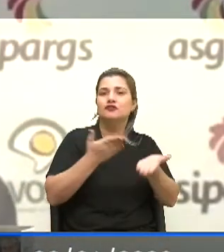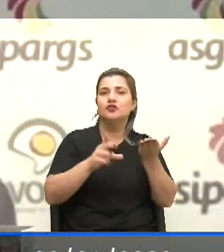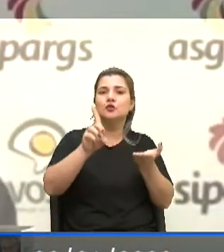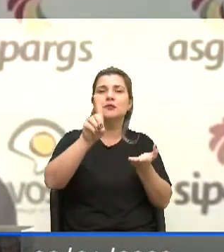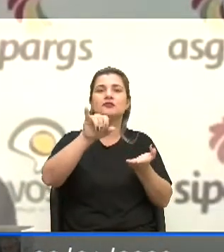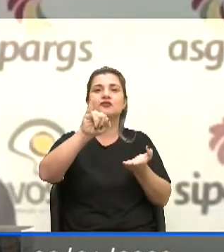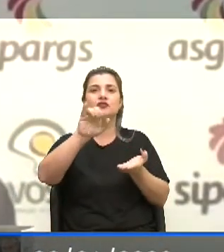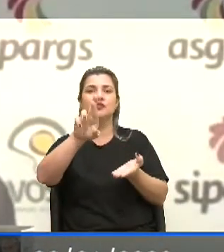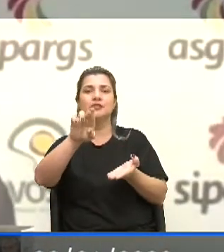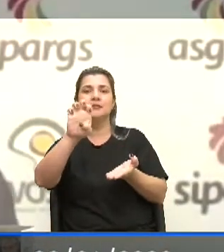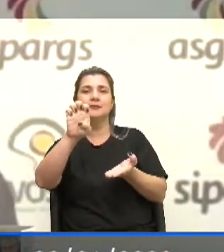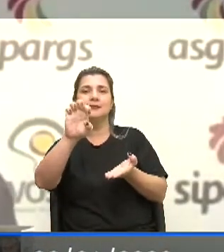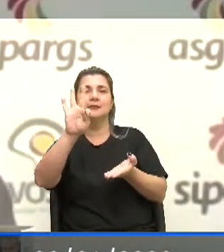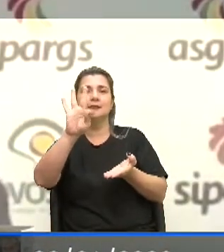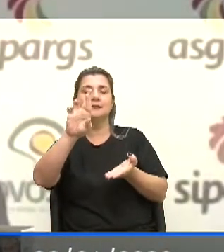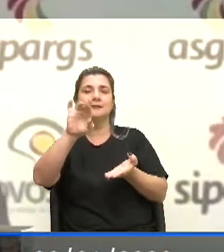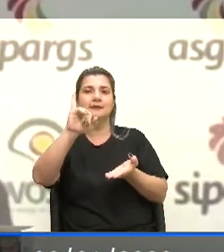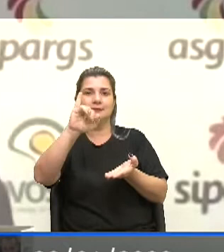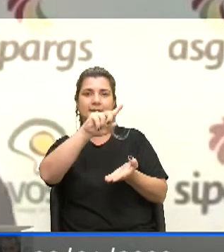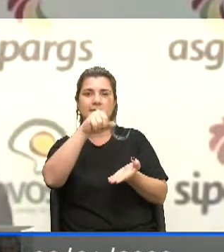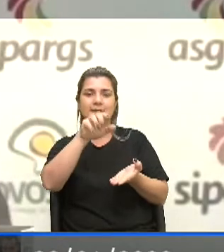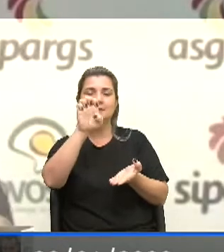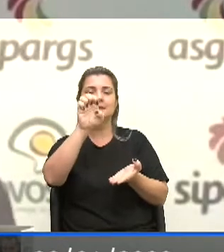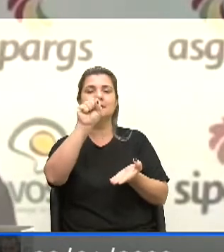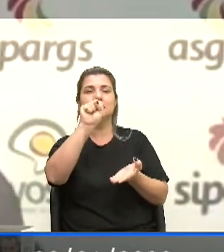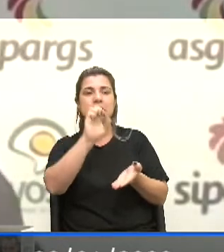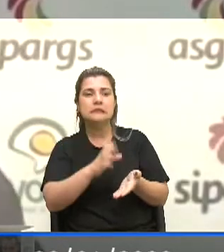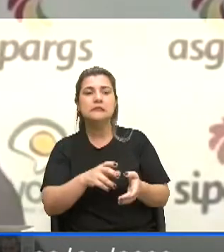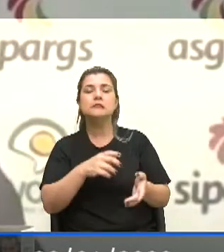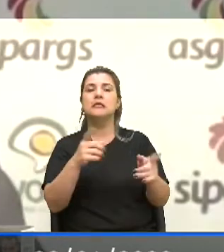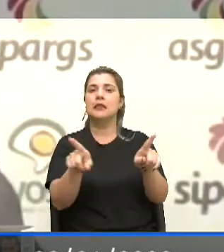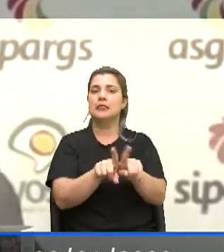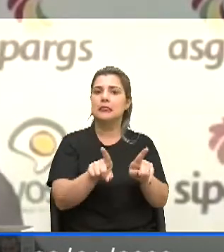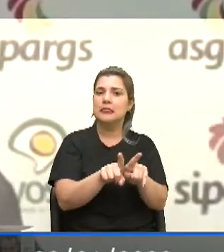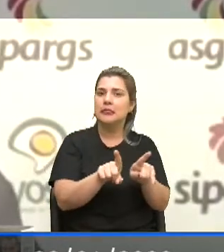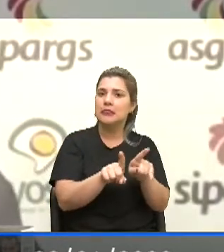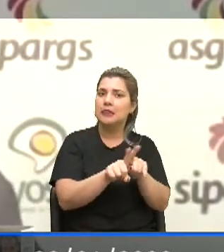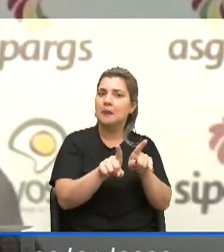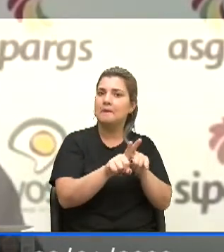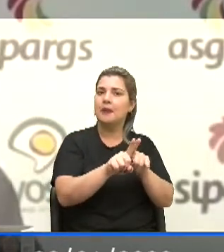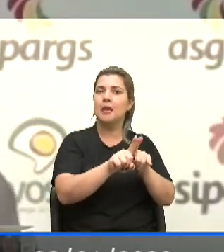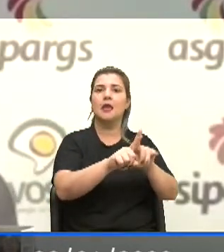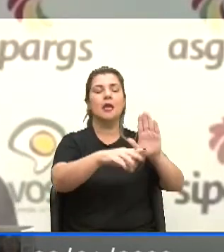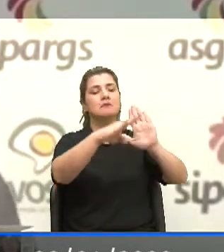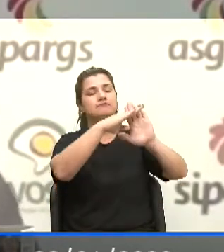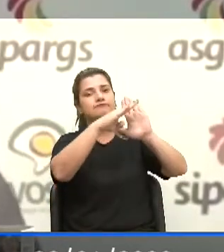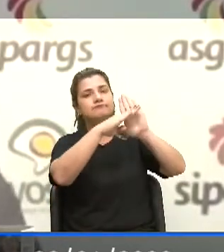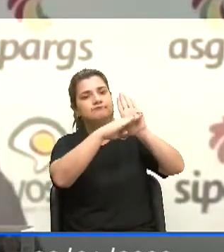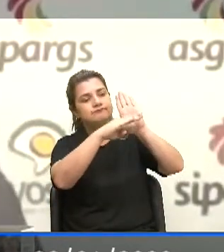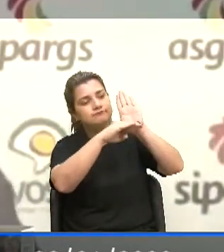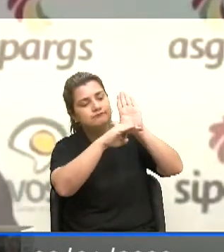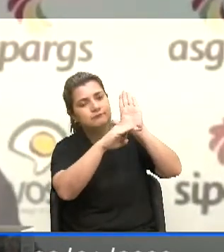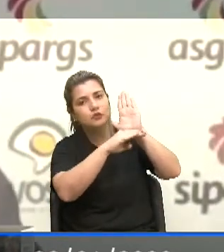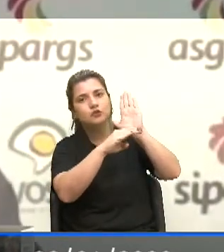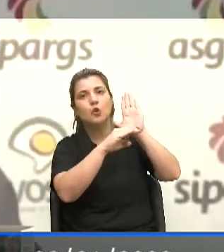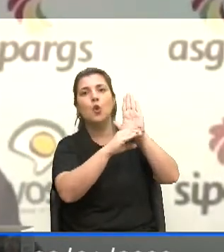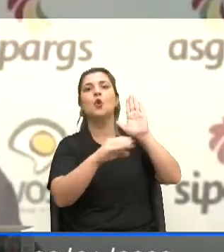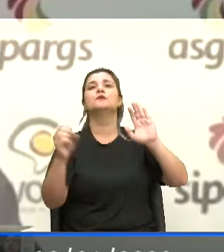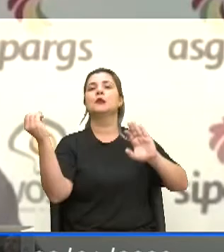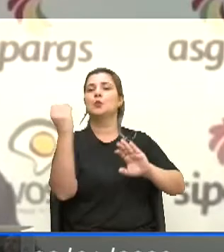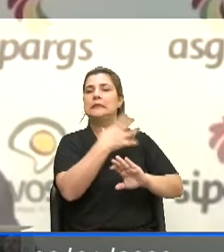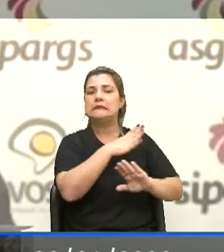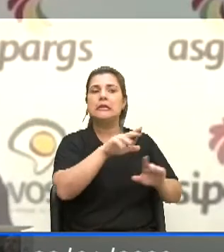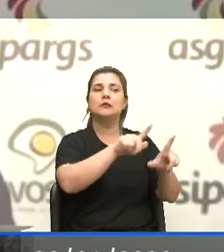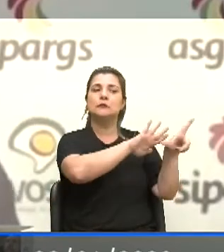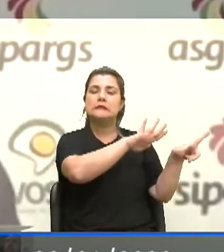pelo Dr. Ricardo Santin, né, com protocolos que são atualizados semanalmente, né, para que o setor possa atender